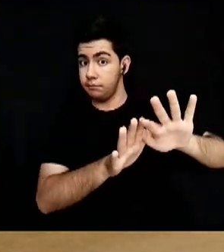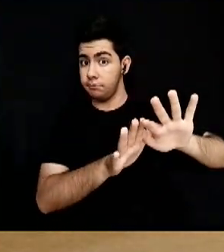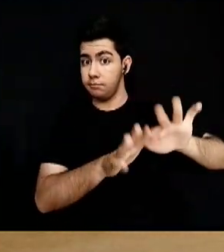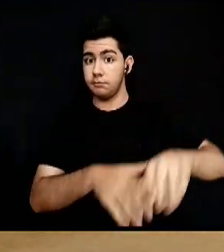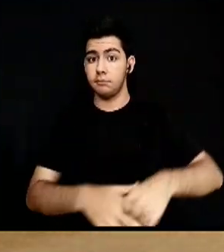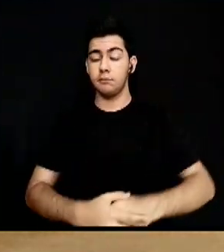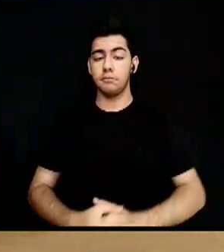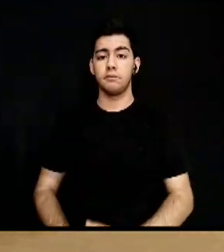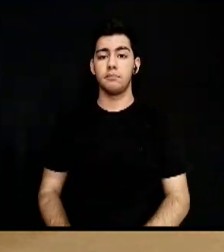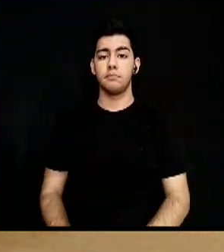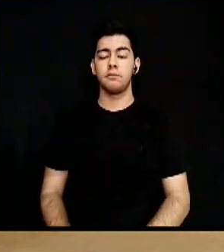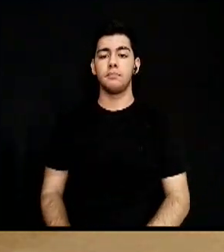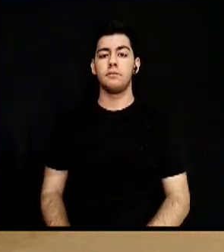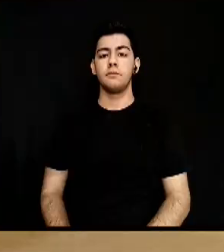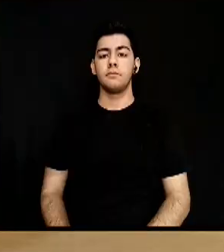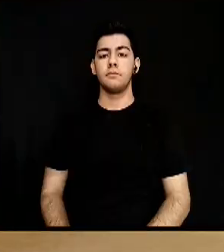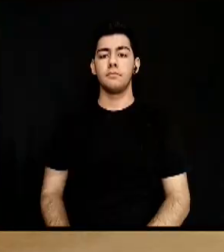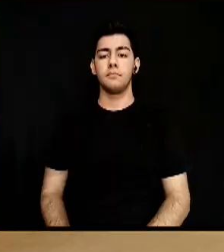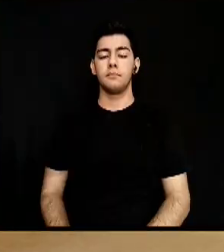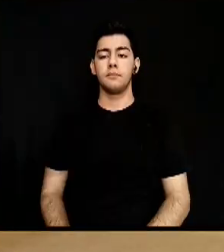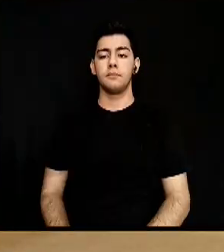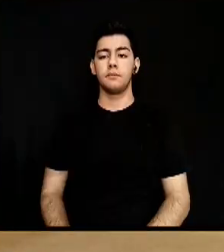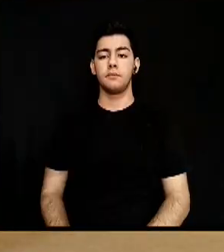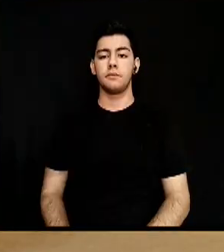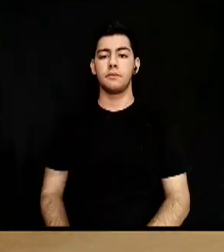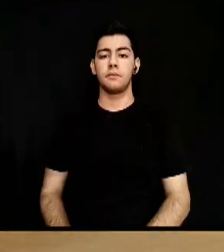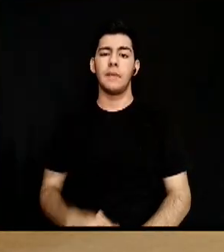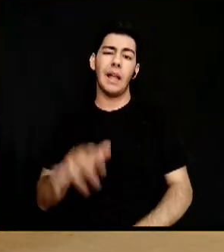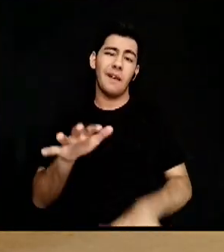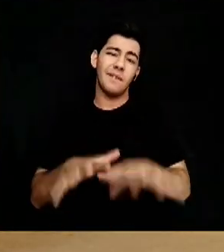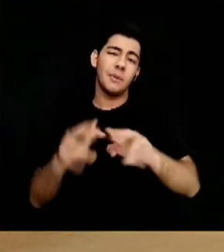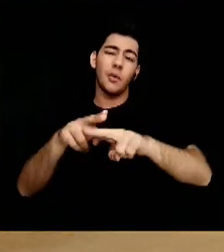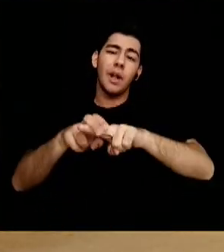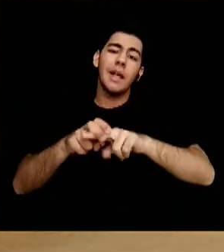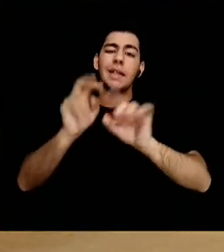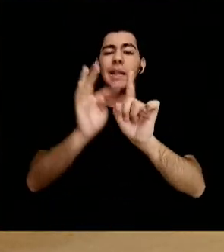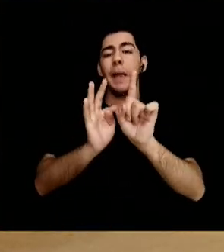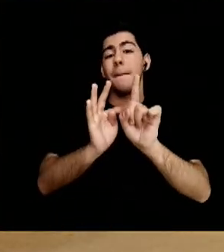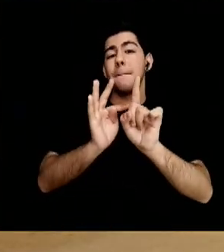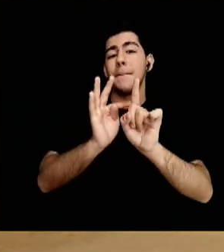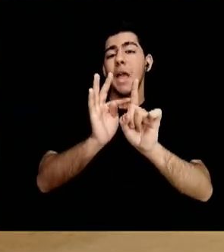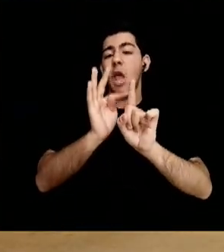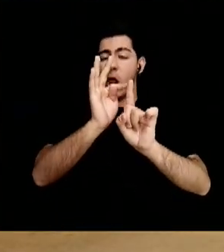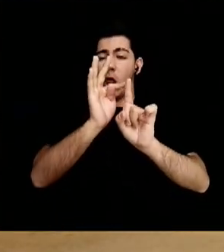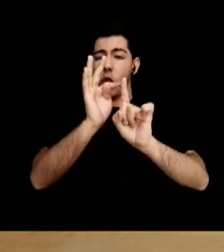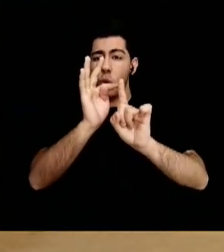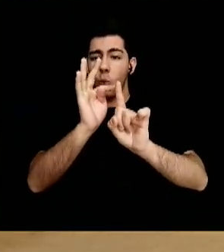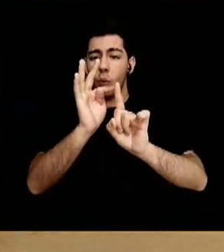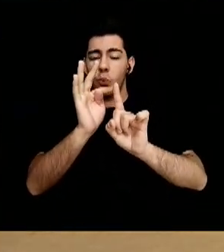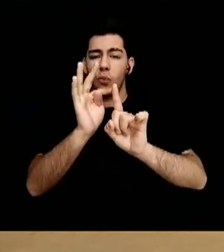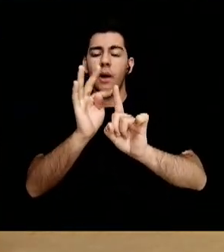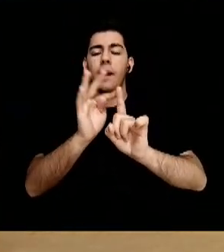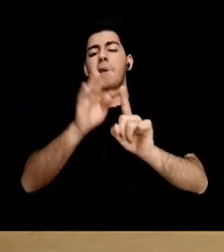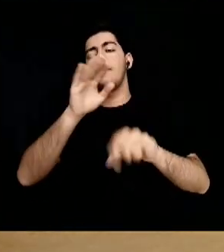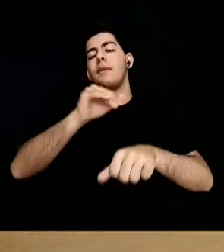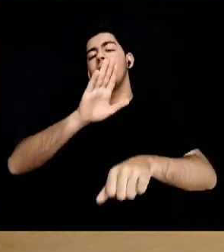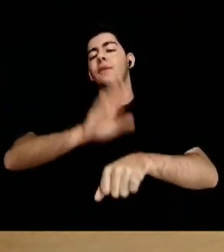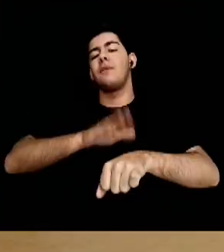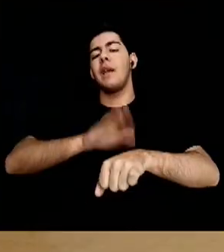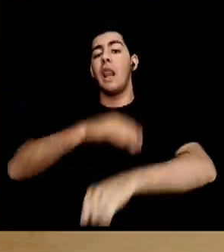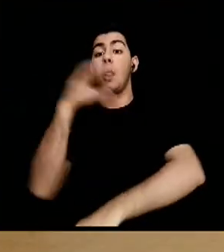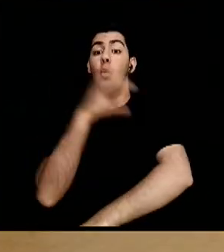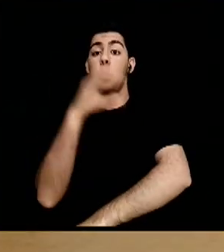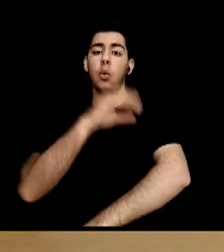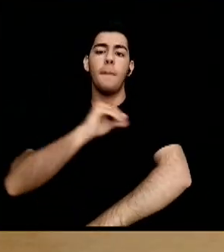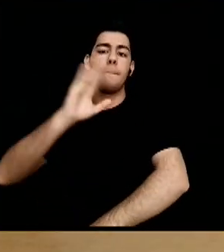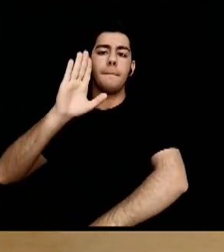minutos, dependendo da temperatura ambiente, tá? Tá. Mas a gente sempre acelera a secagem no secador. Tá.